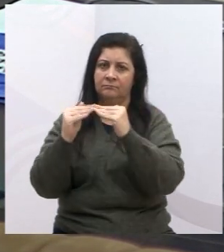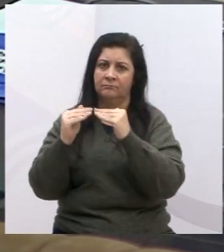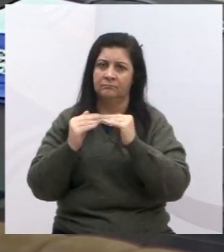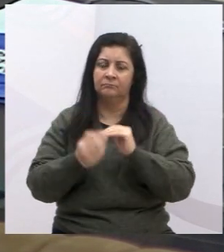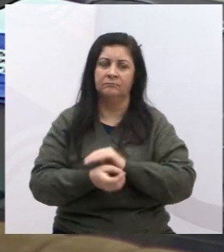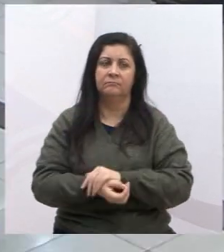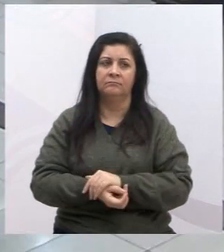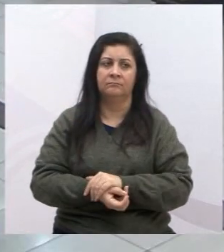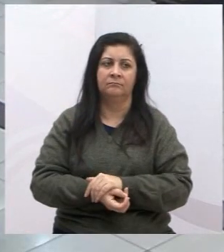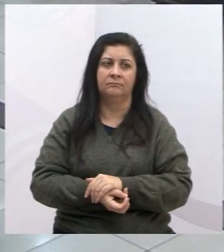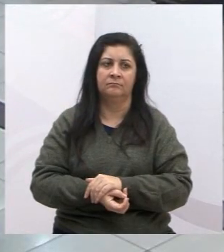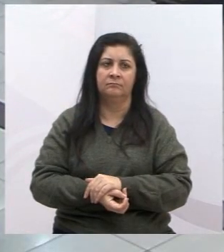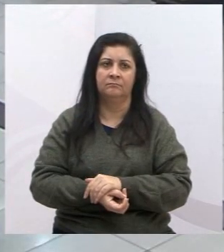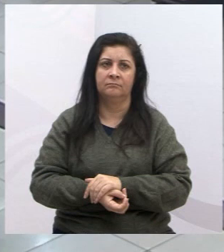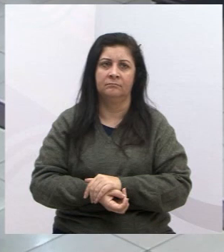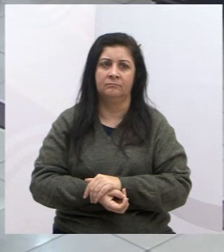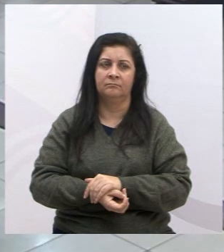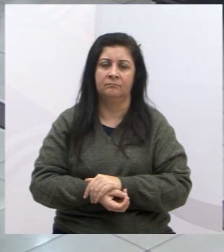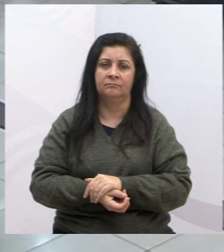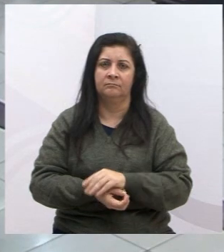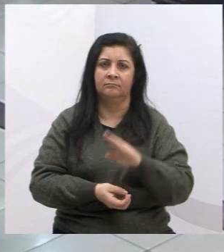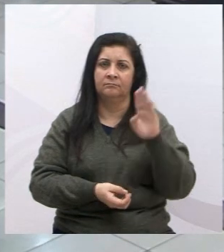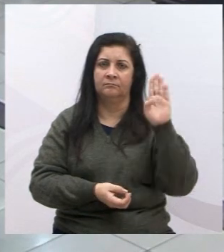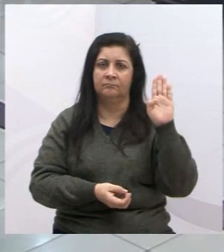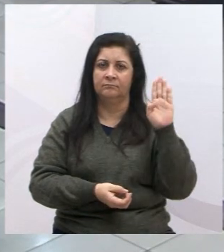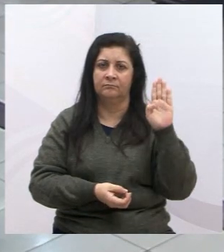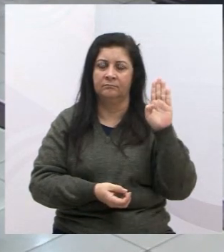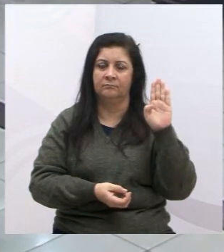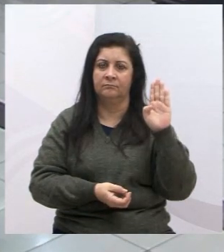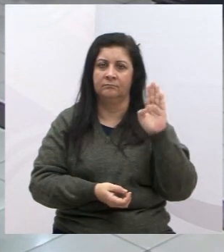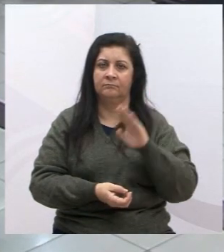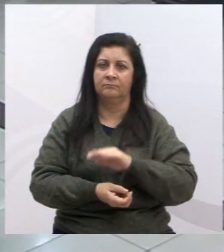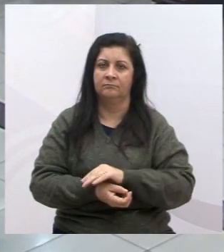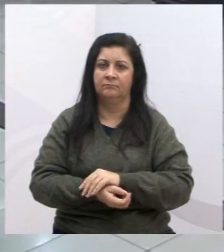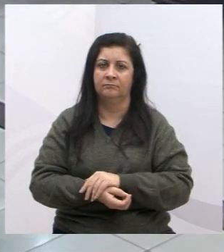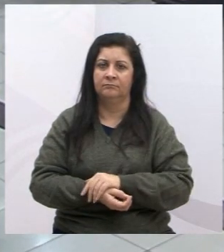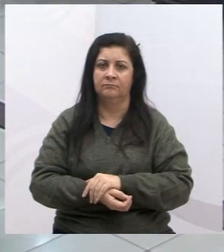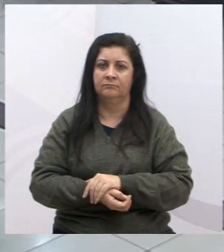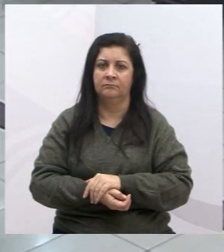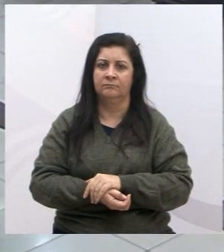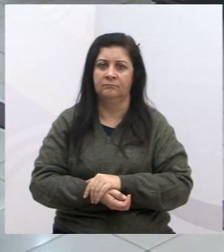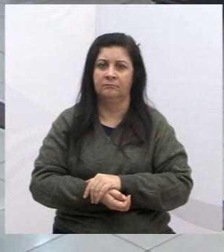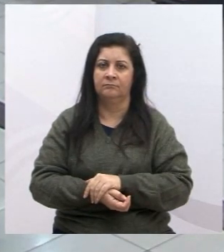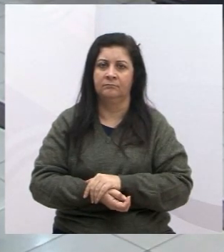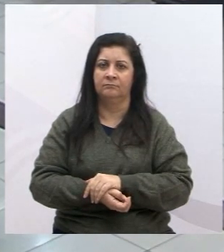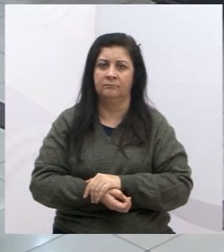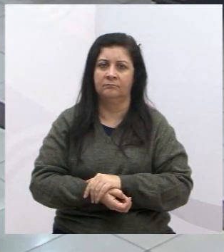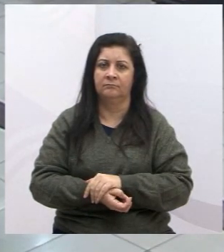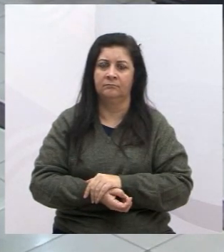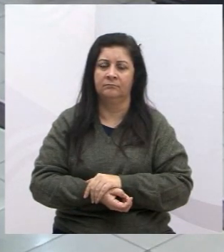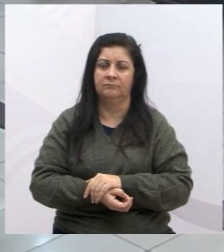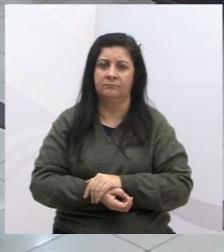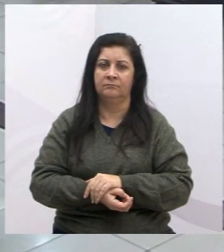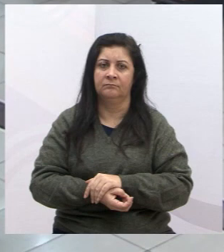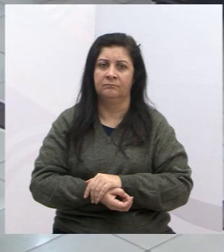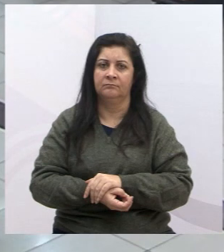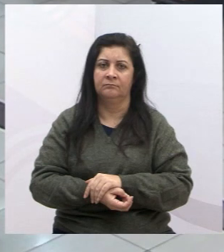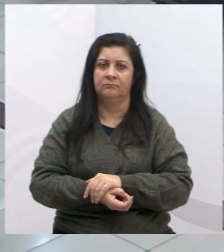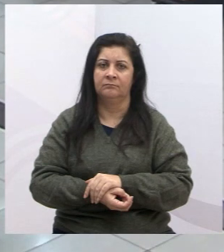vereadores. Senhor presidente, mais uma vez quero externar minha manifestação